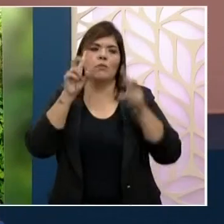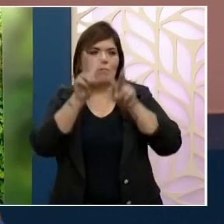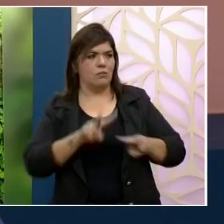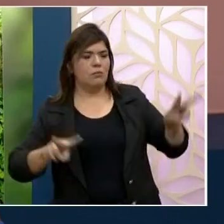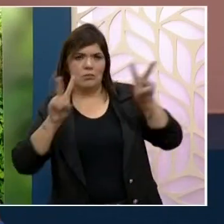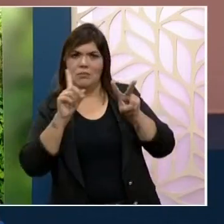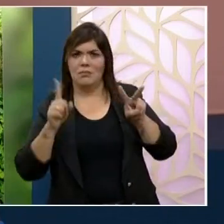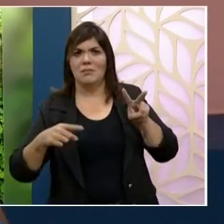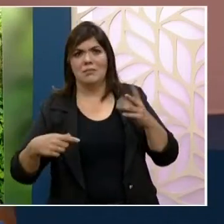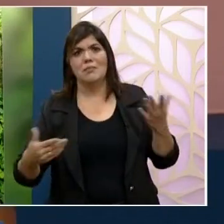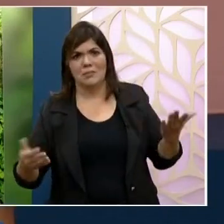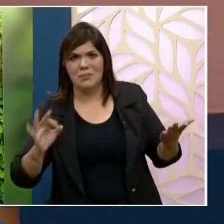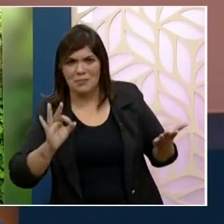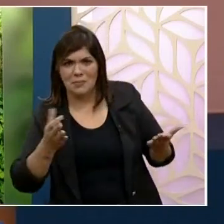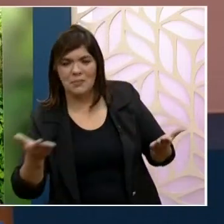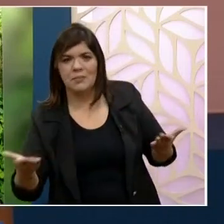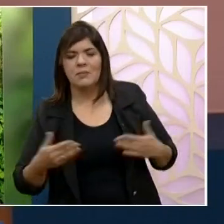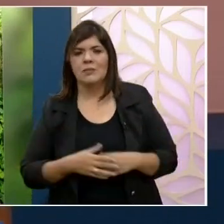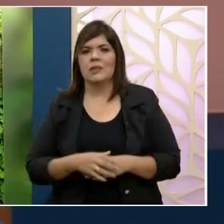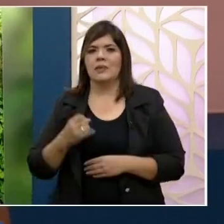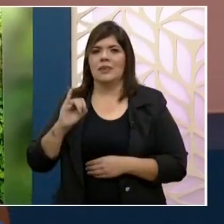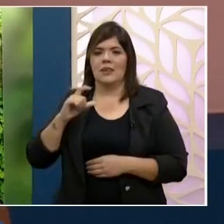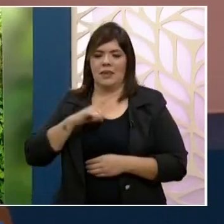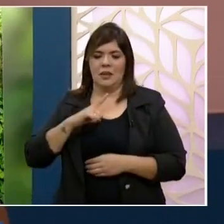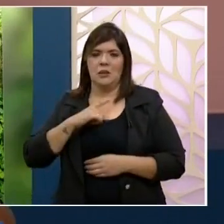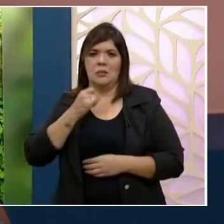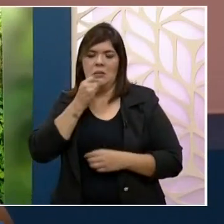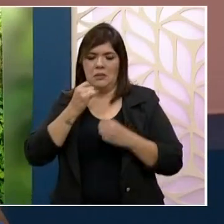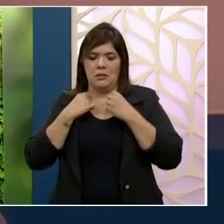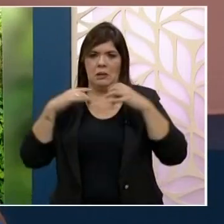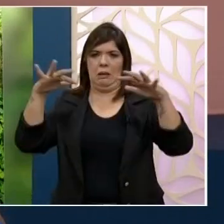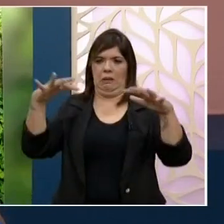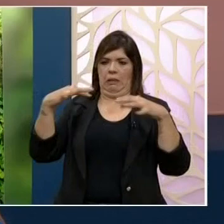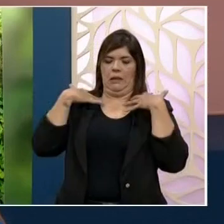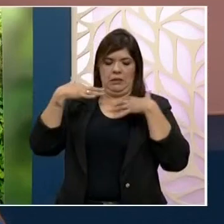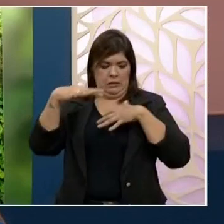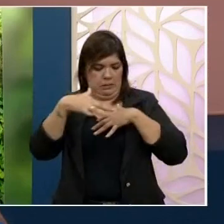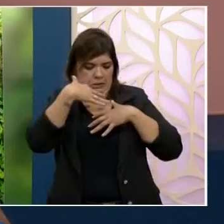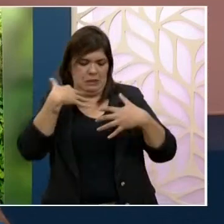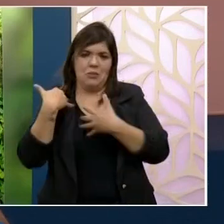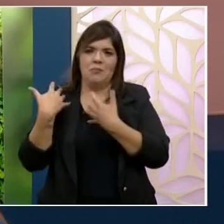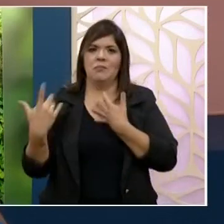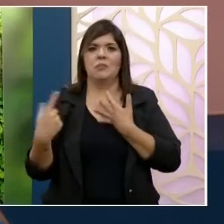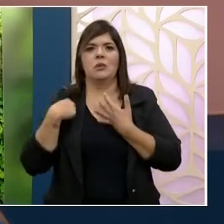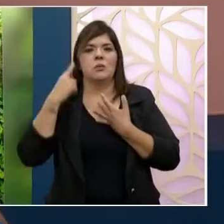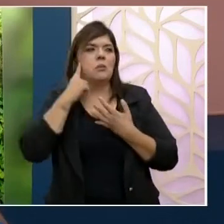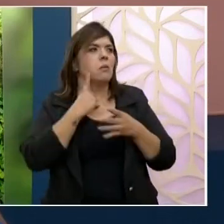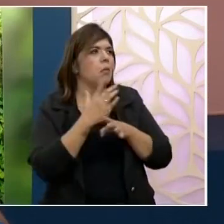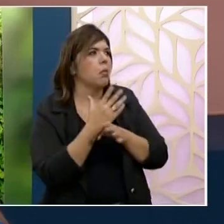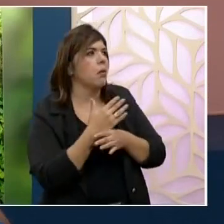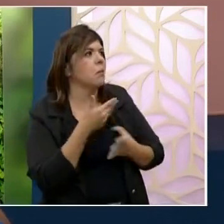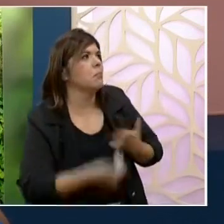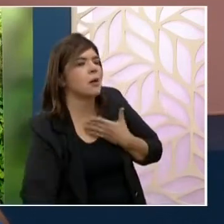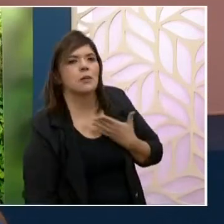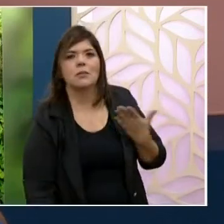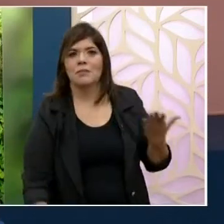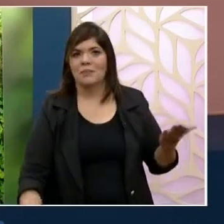visual, né? Então, se você tem alguma coisa em você que fique chamando muita atenção nele, pode ser que algo que você esteja